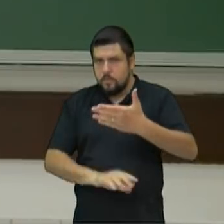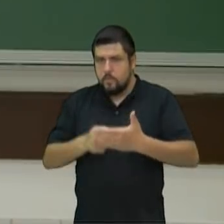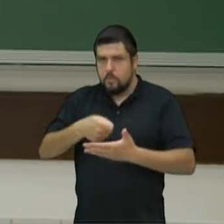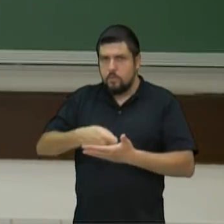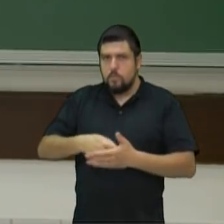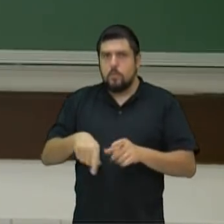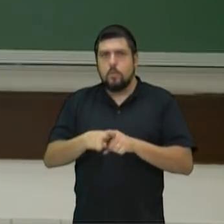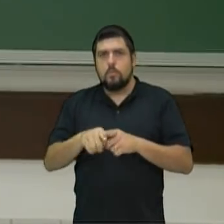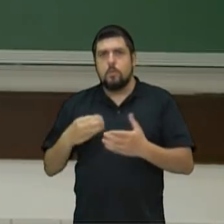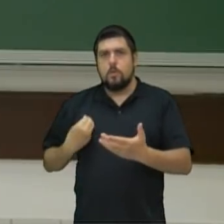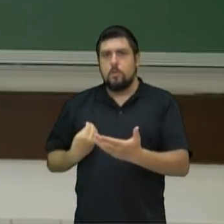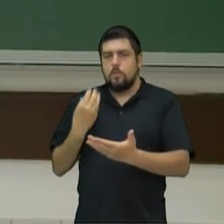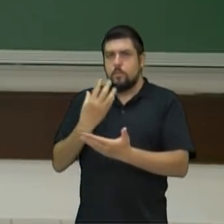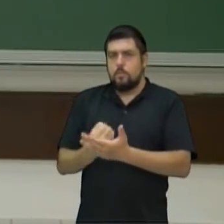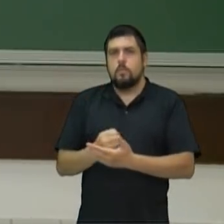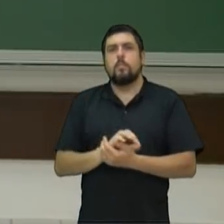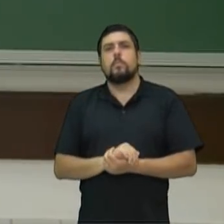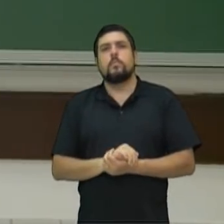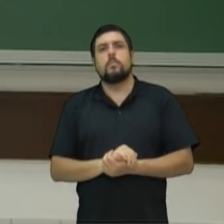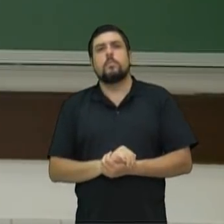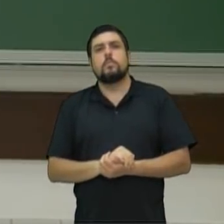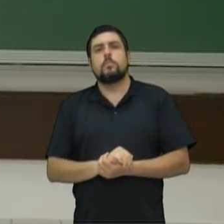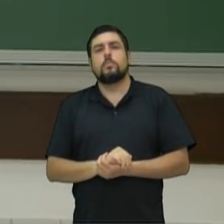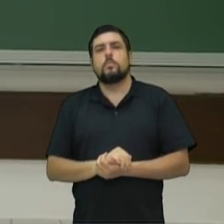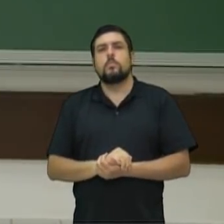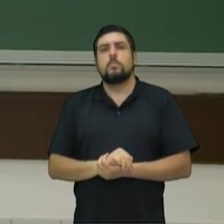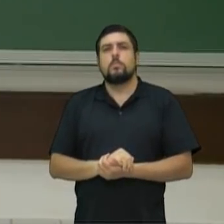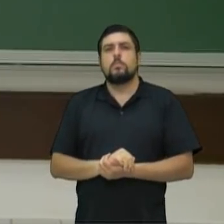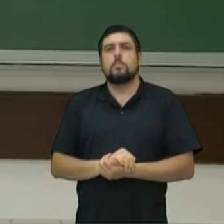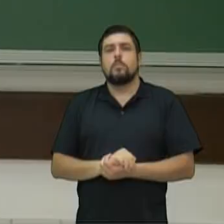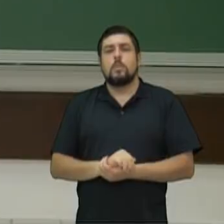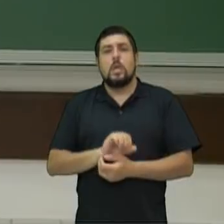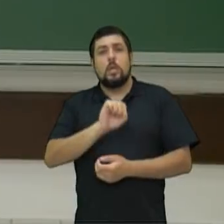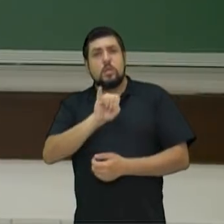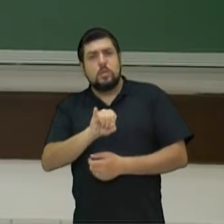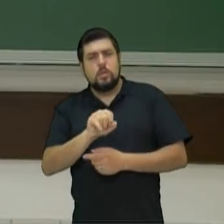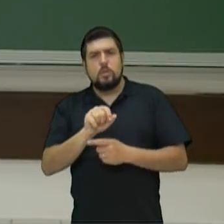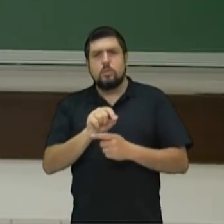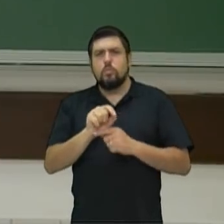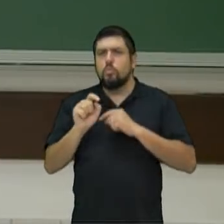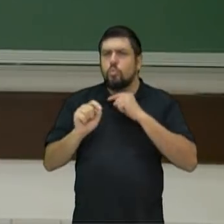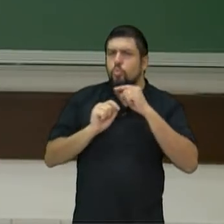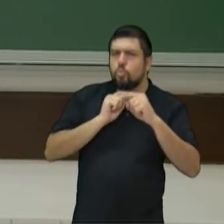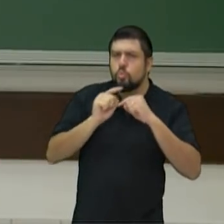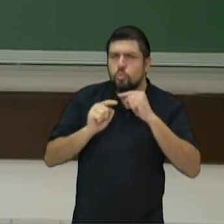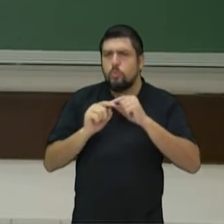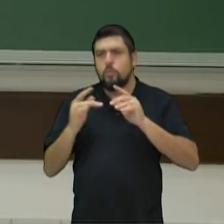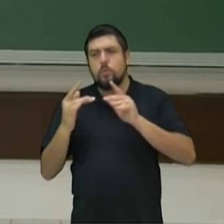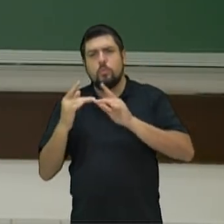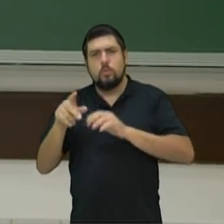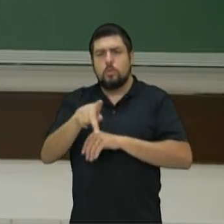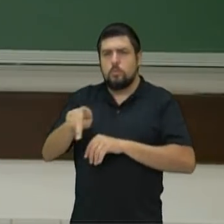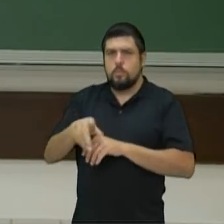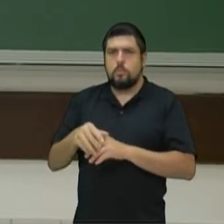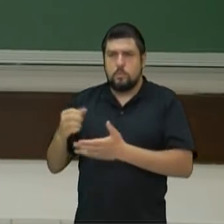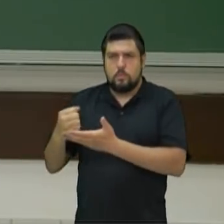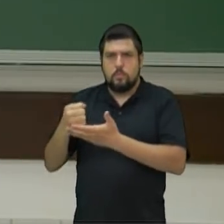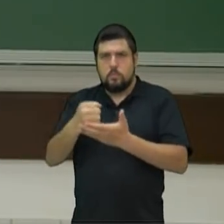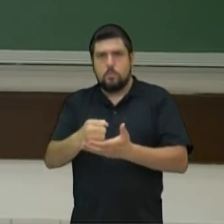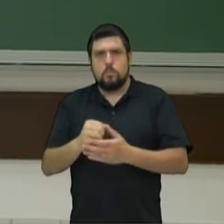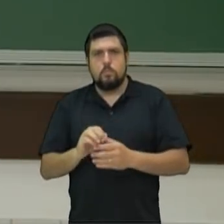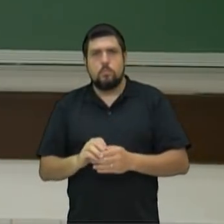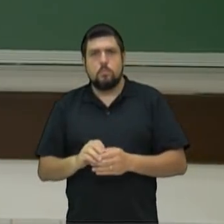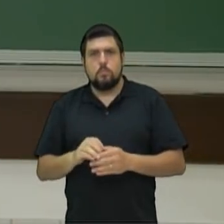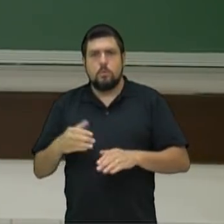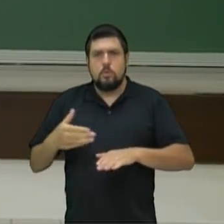presença, Se tiver alguma dúvida, contate o professor que ele vai te ajudar. Não tenho acesso ao Google Classroom, professor. O